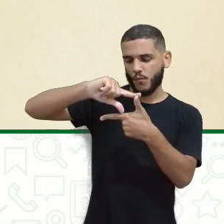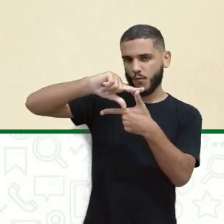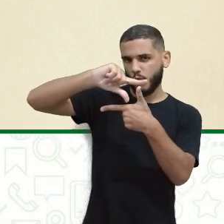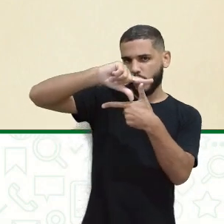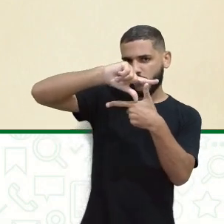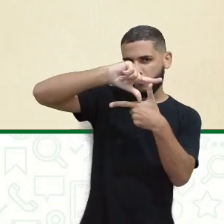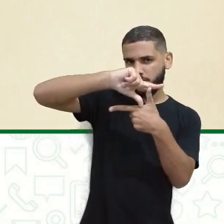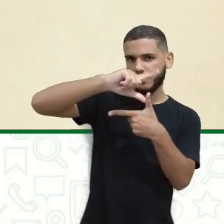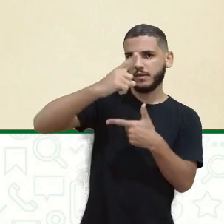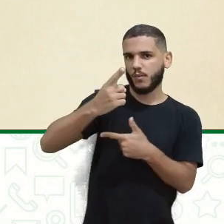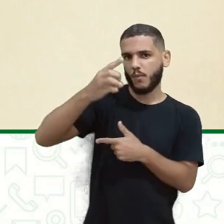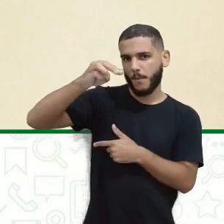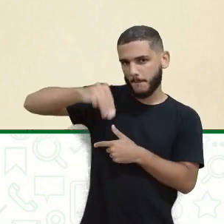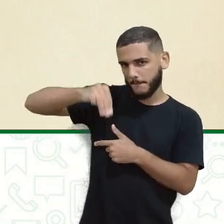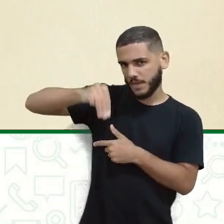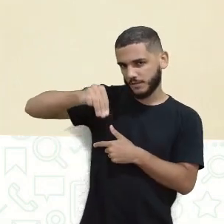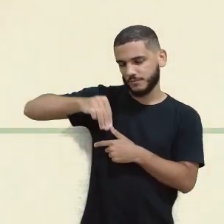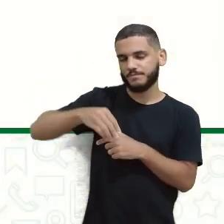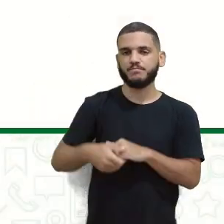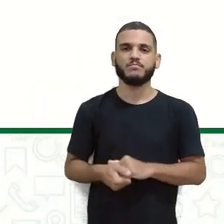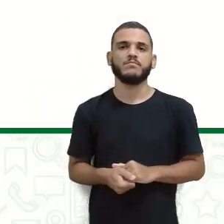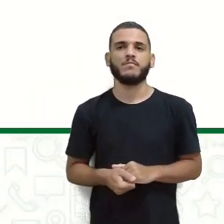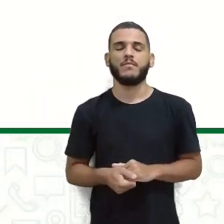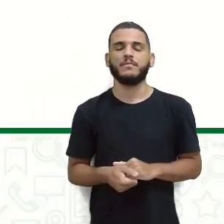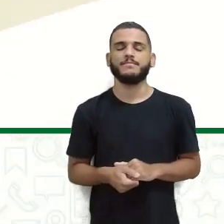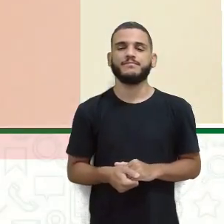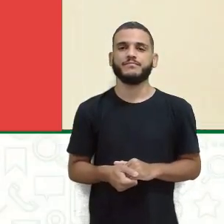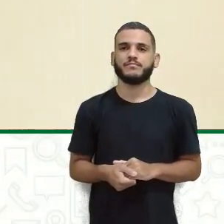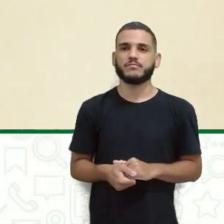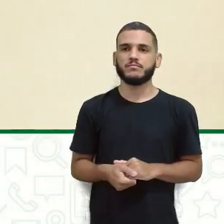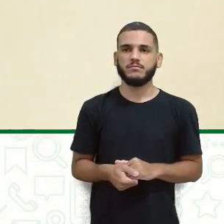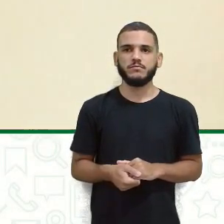1 metro cúbico, não é isso?